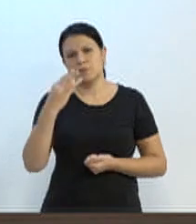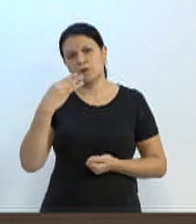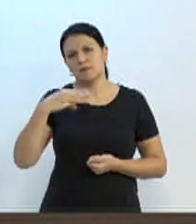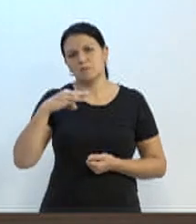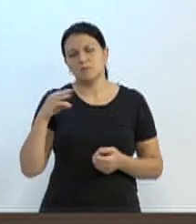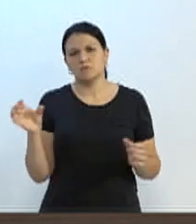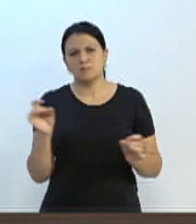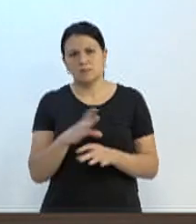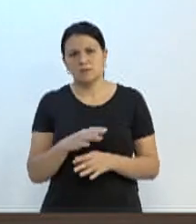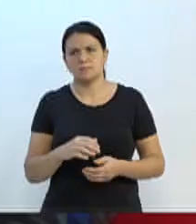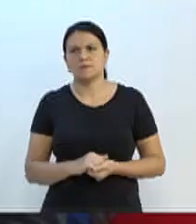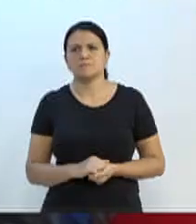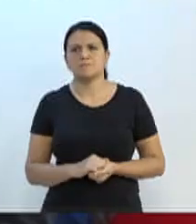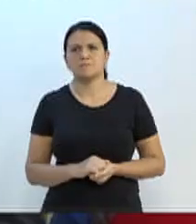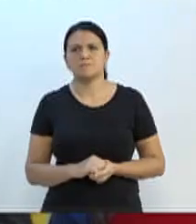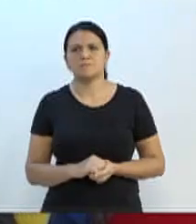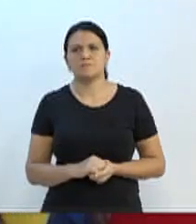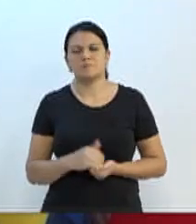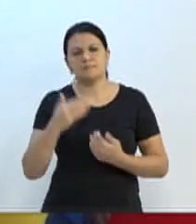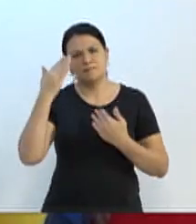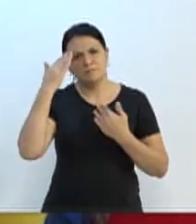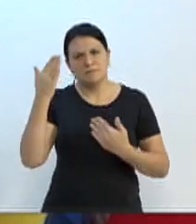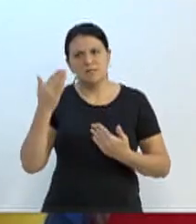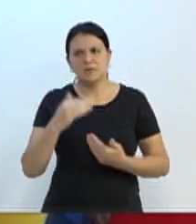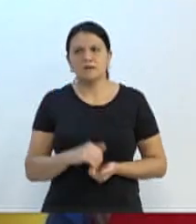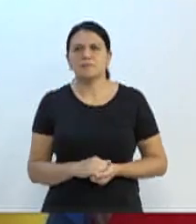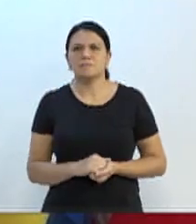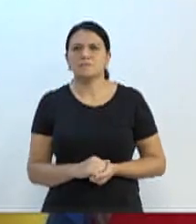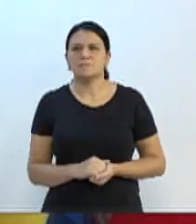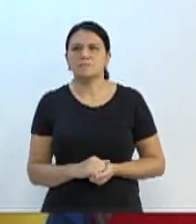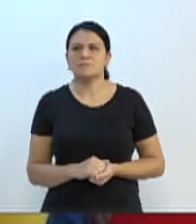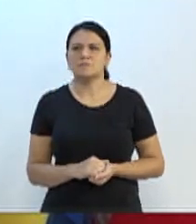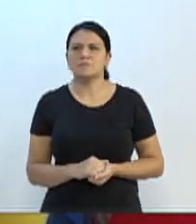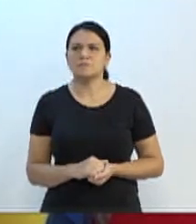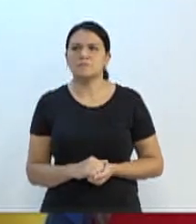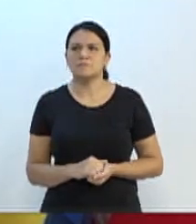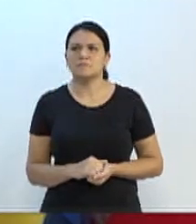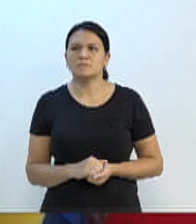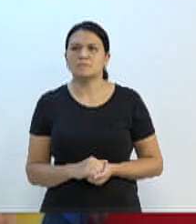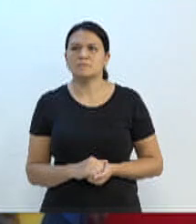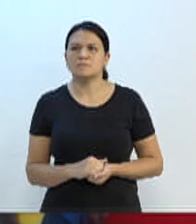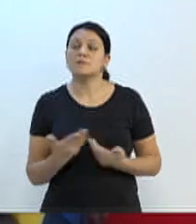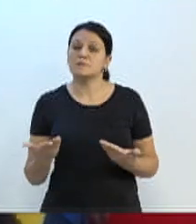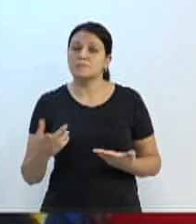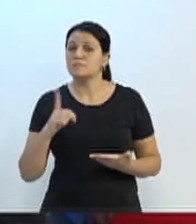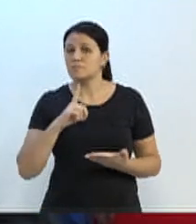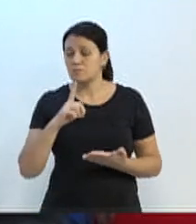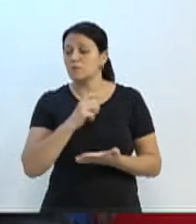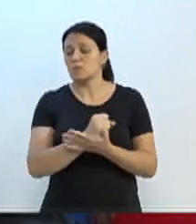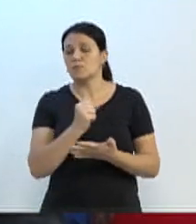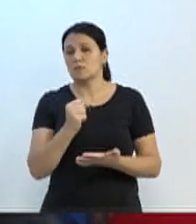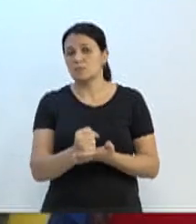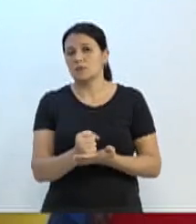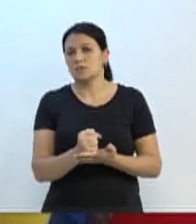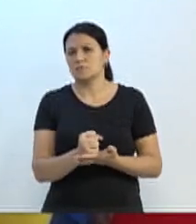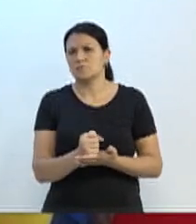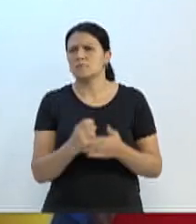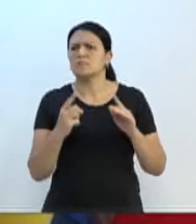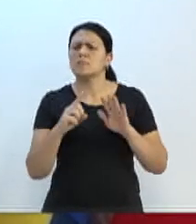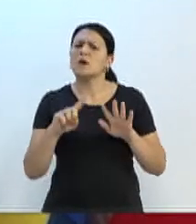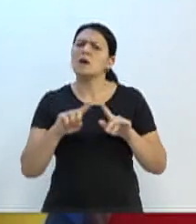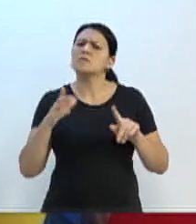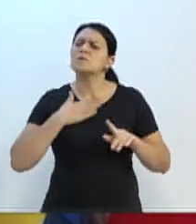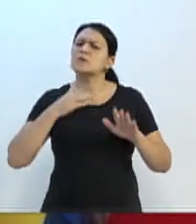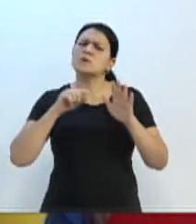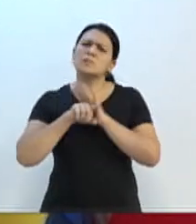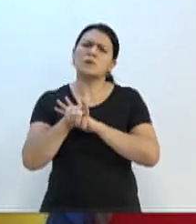concluir, pode ser? Obrigado, senhor presidente, pela gentileza. Então, vereador Gilson, existe um contrato. Agora, a minha pergunta é o seguinte: